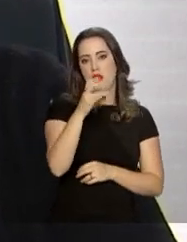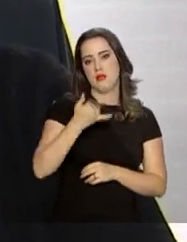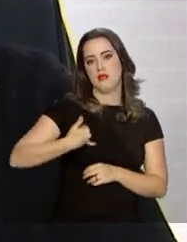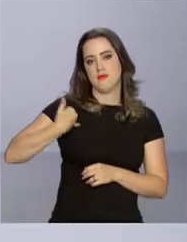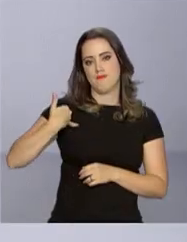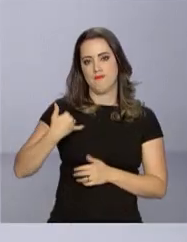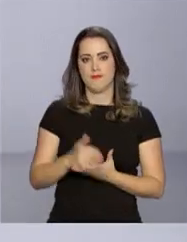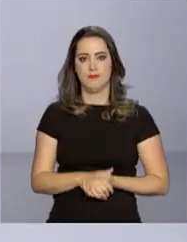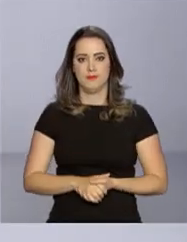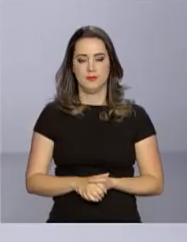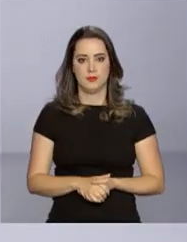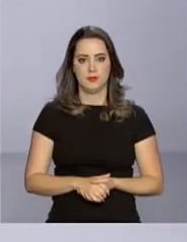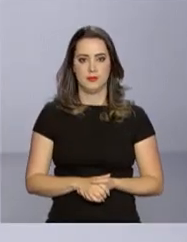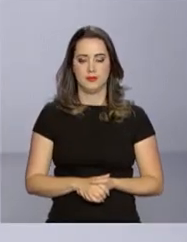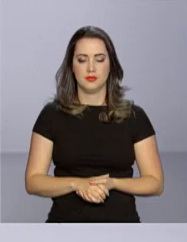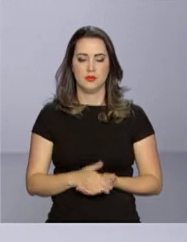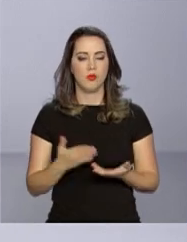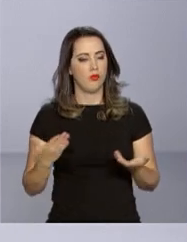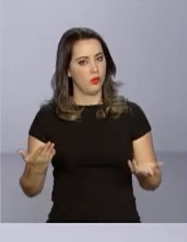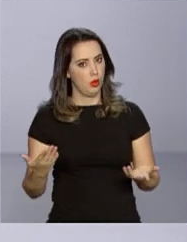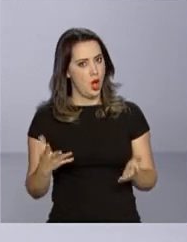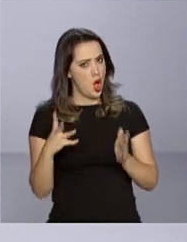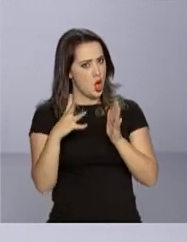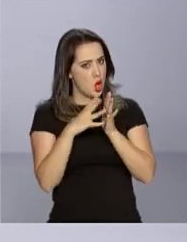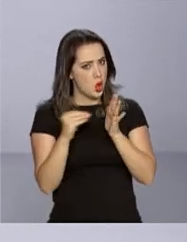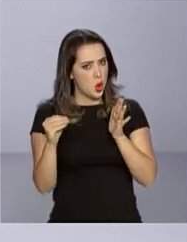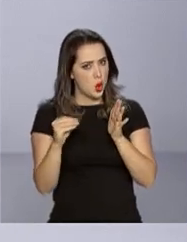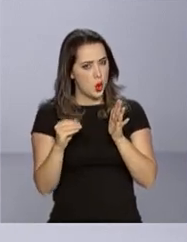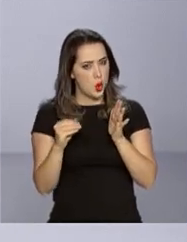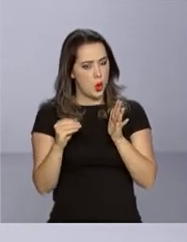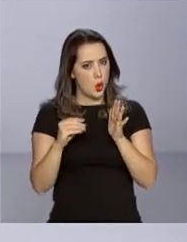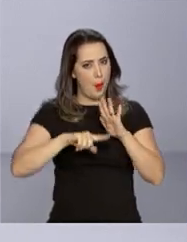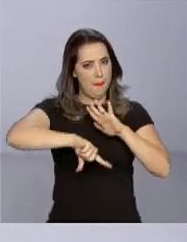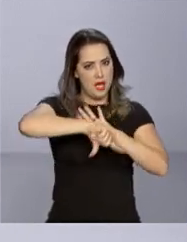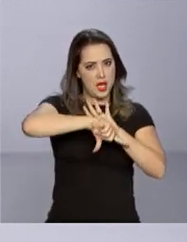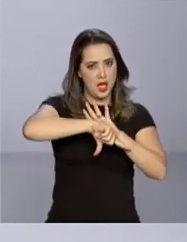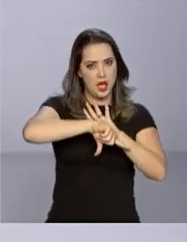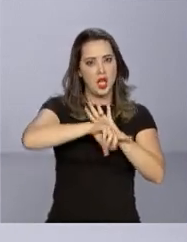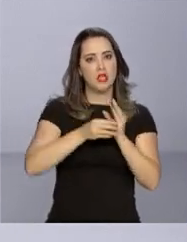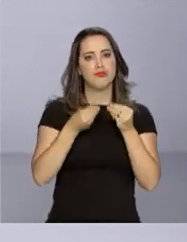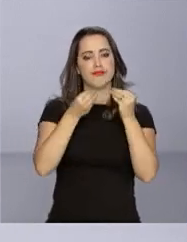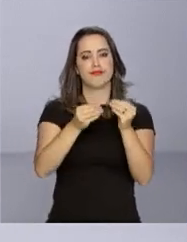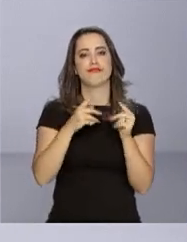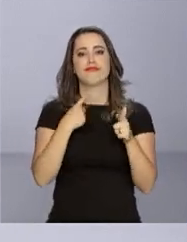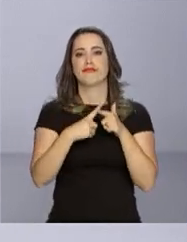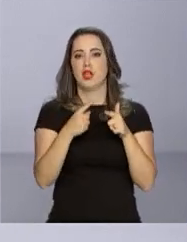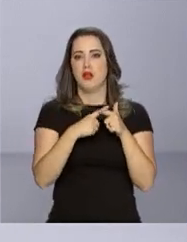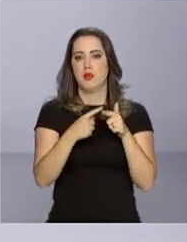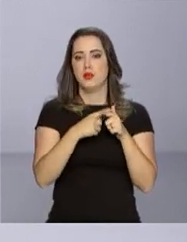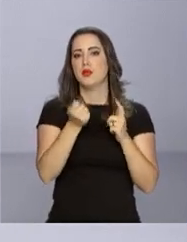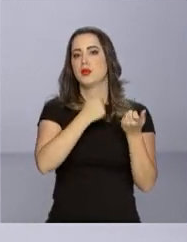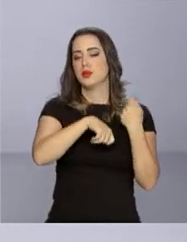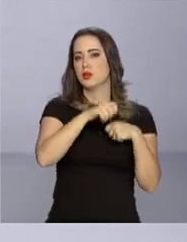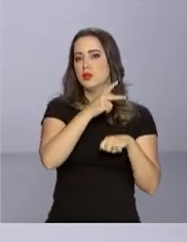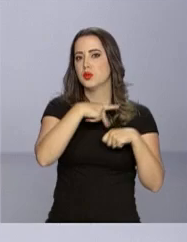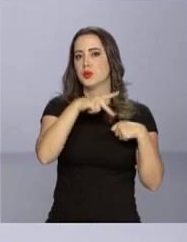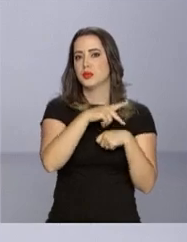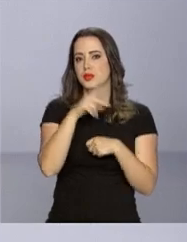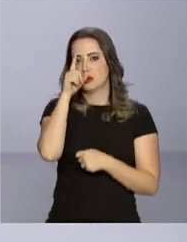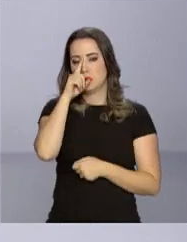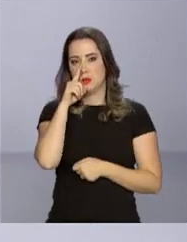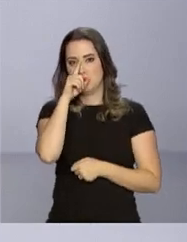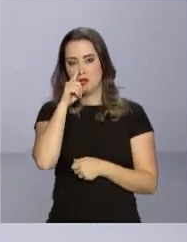de idade a pirataria traz além de prejuízos à economia do país riscos à segurança do consumidor